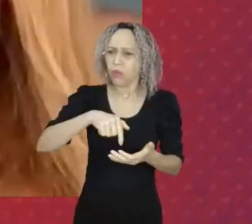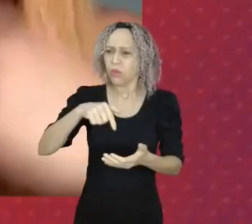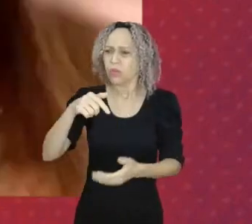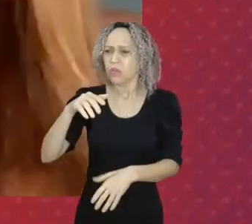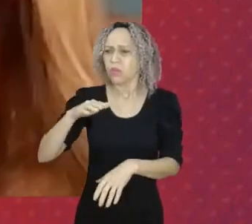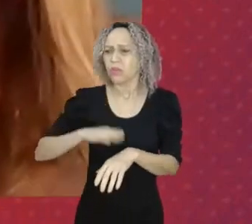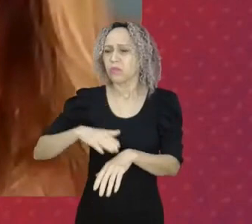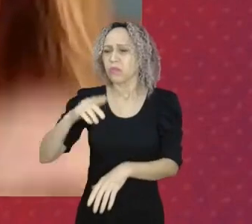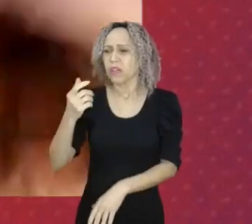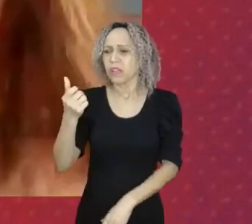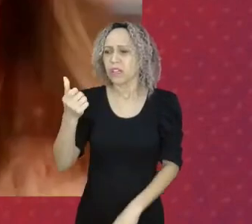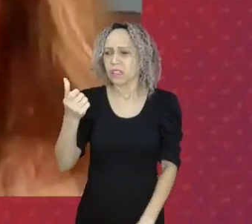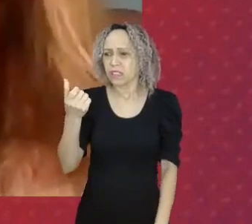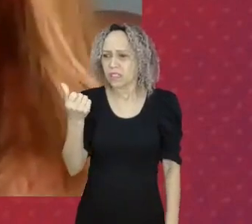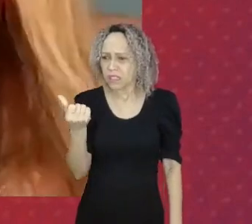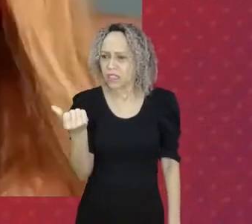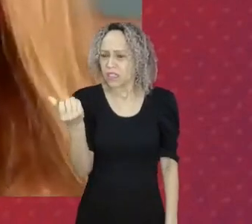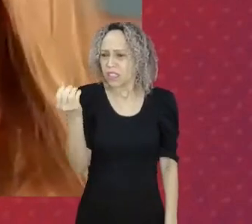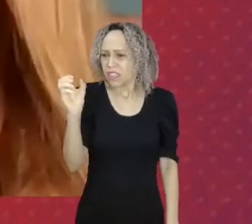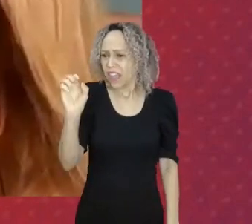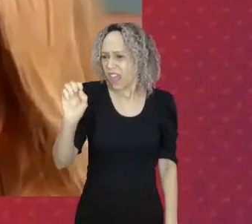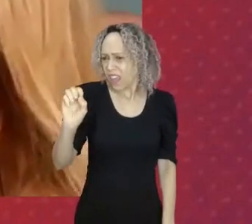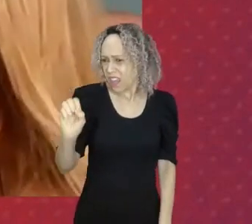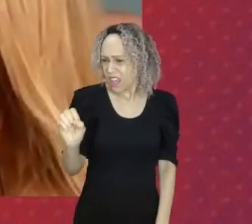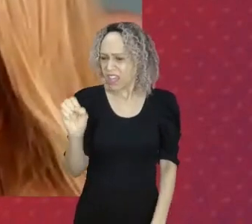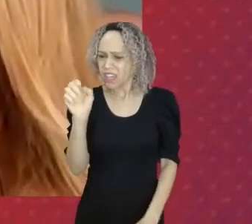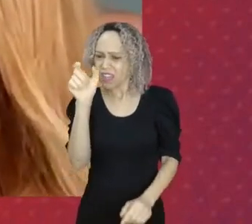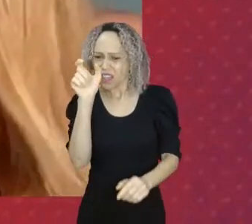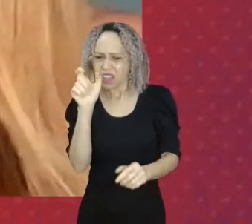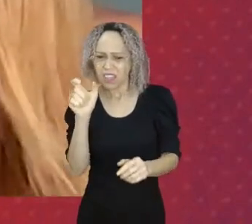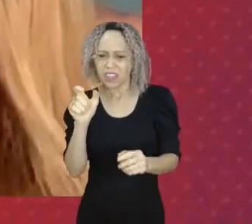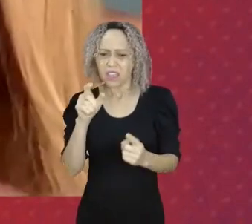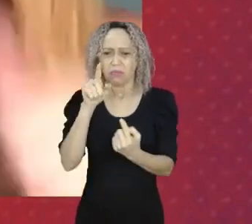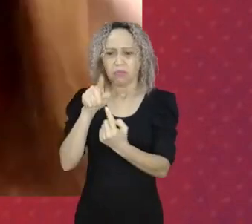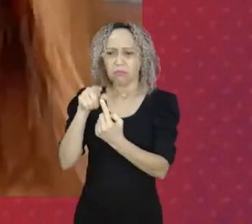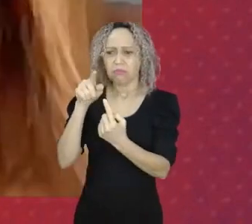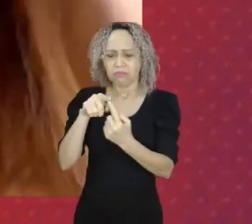especificações de gênero que vão para além de homem e mulher.